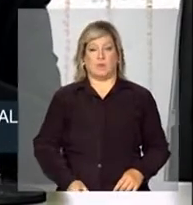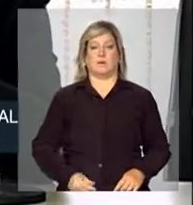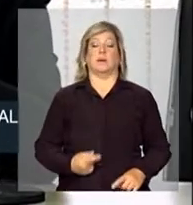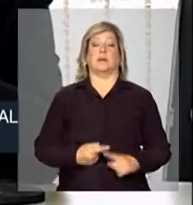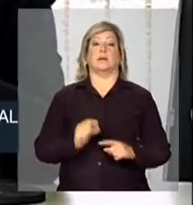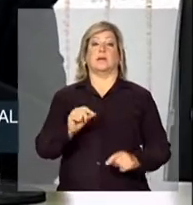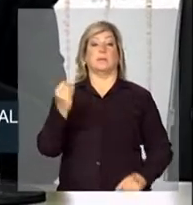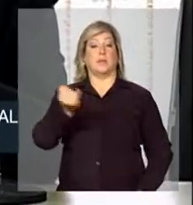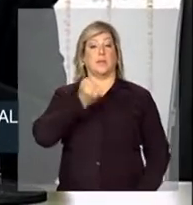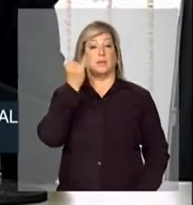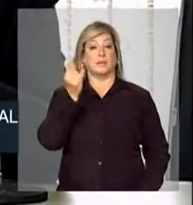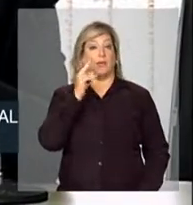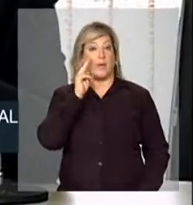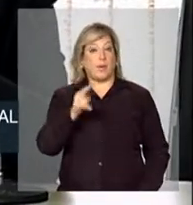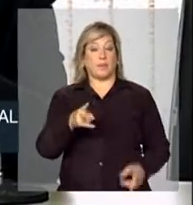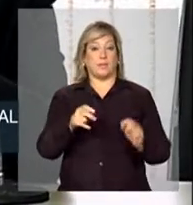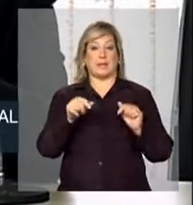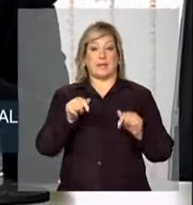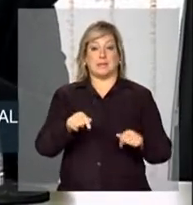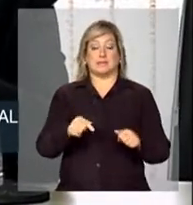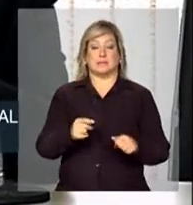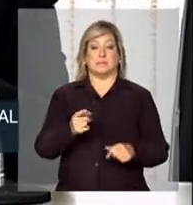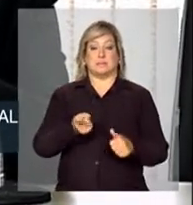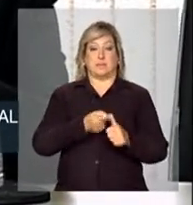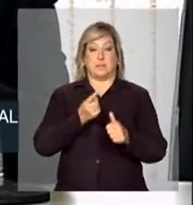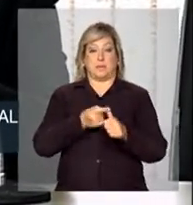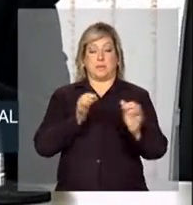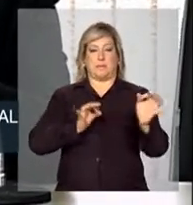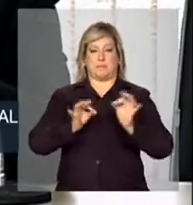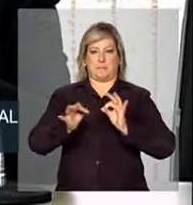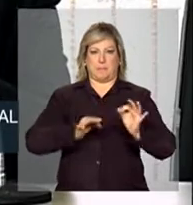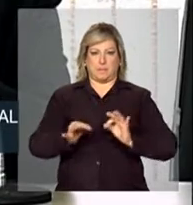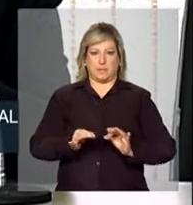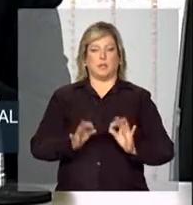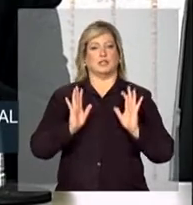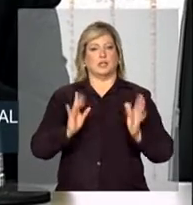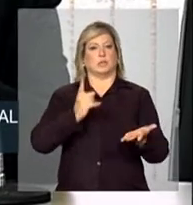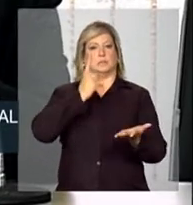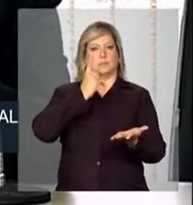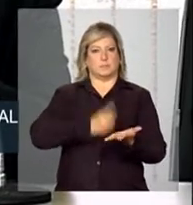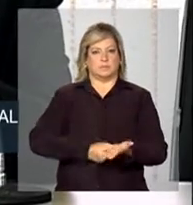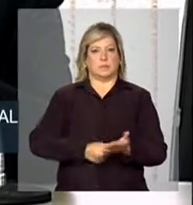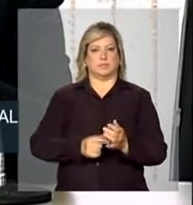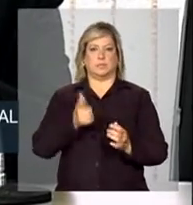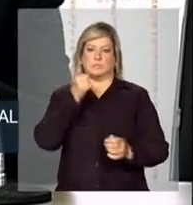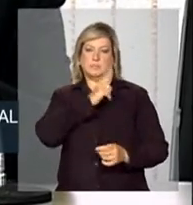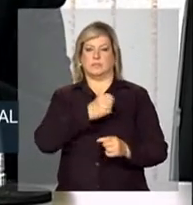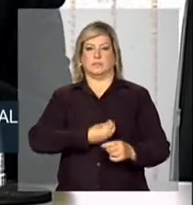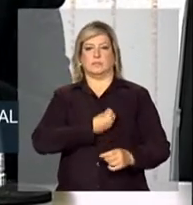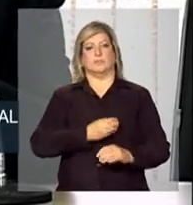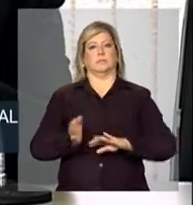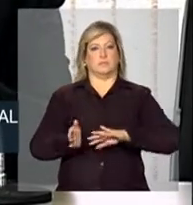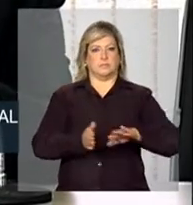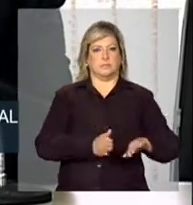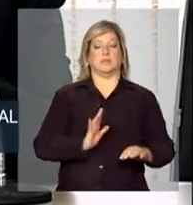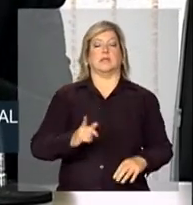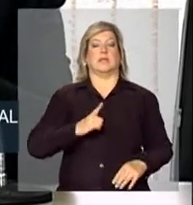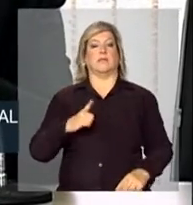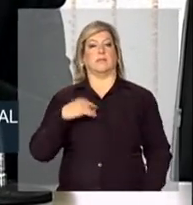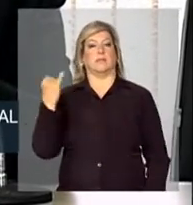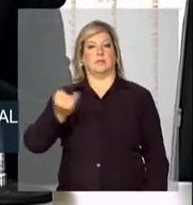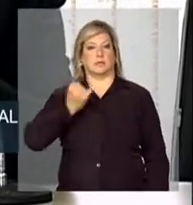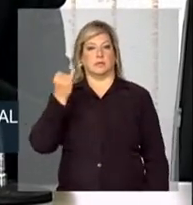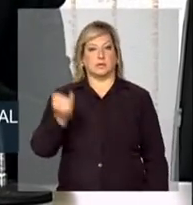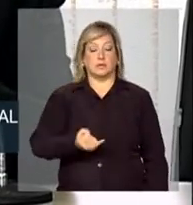que esse Primeiro Plano cumpre o seu papel e ele teve um papel